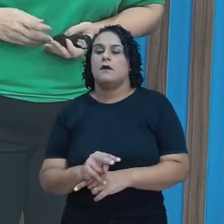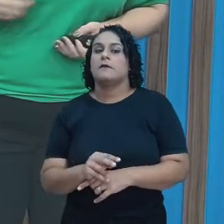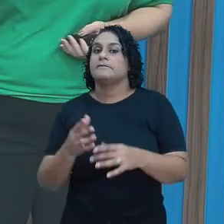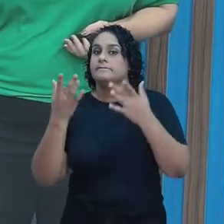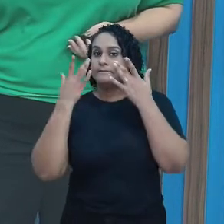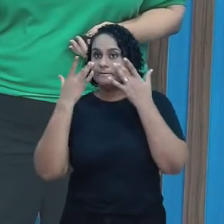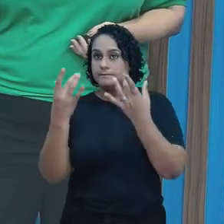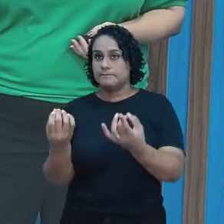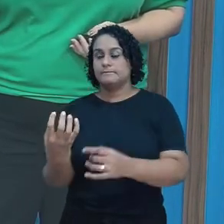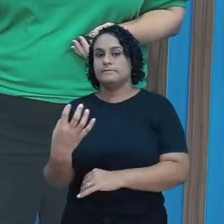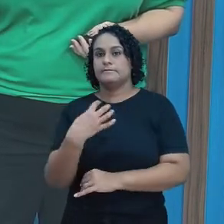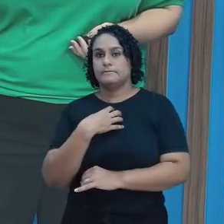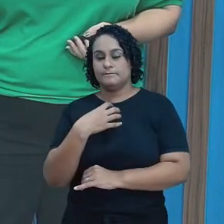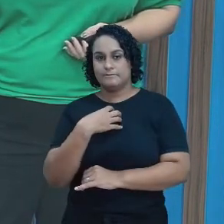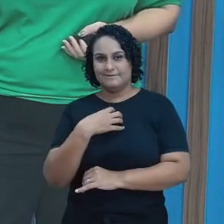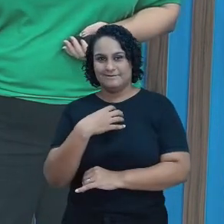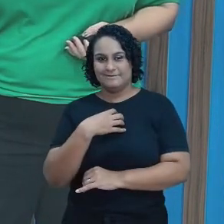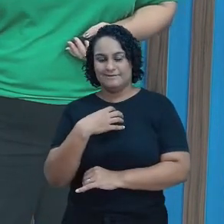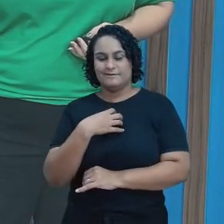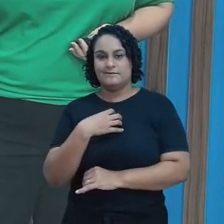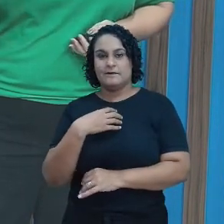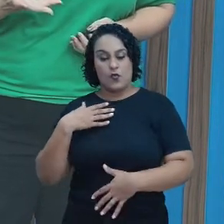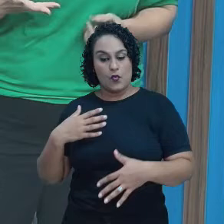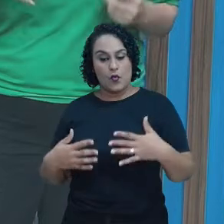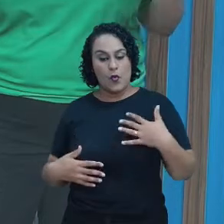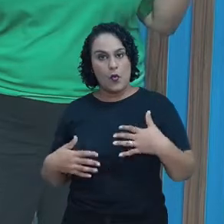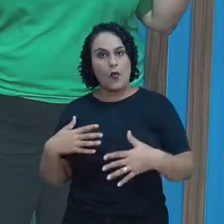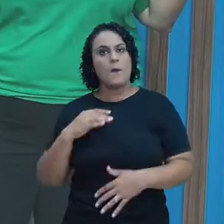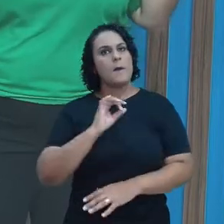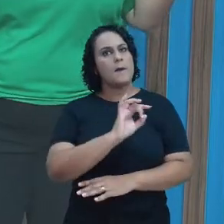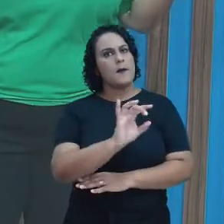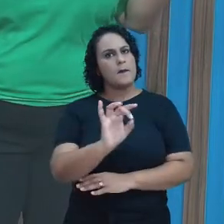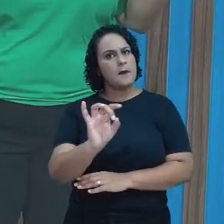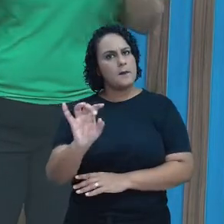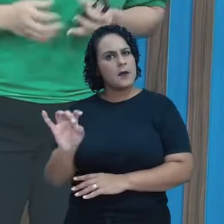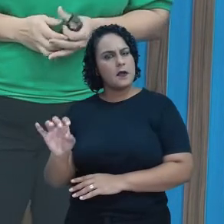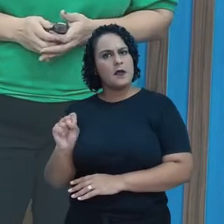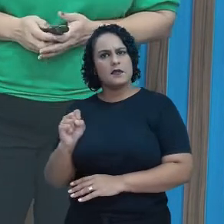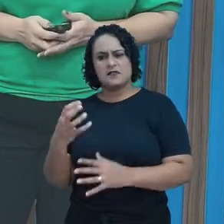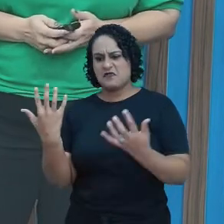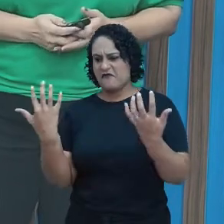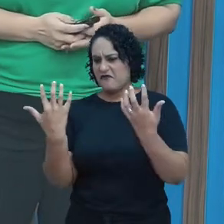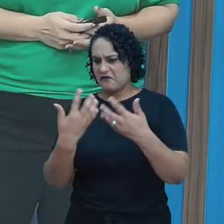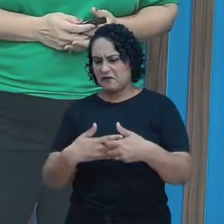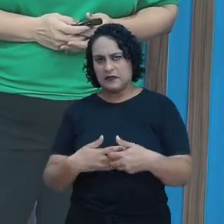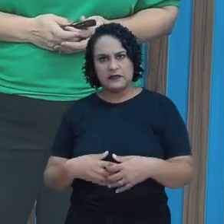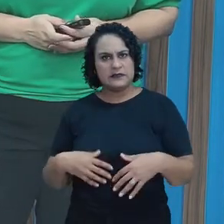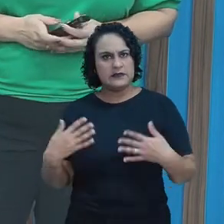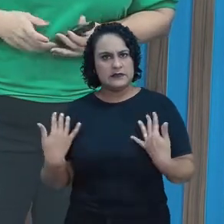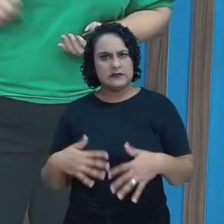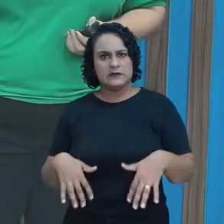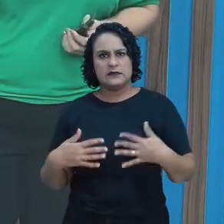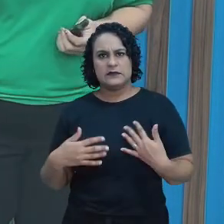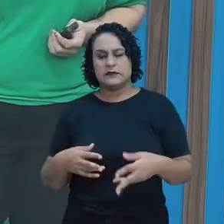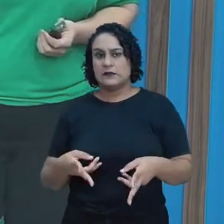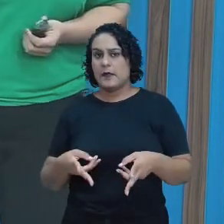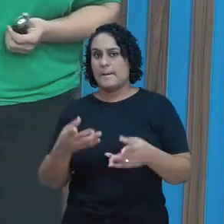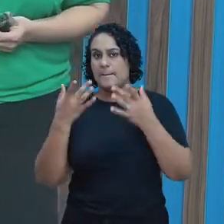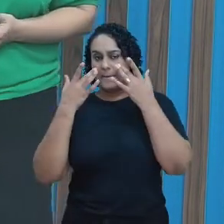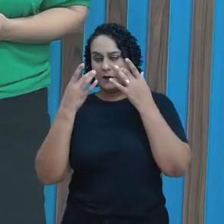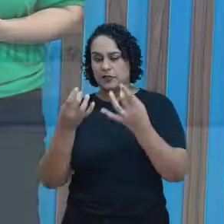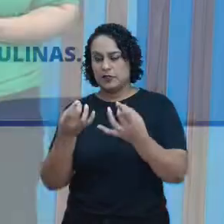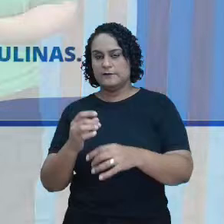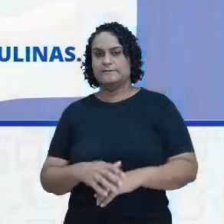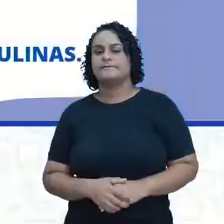nos sintomas do corpo de vocês, né? Se o corpo não estiver funcionando bem, preste atenção nisso. Tipos